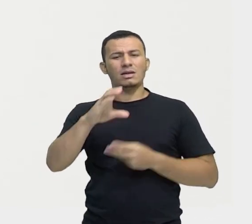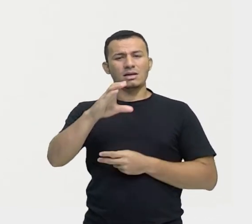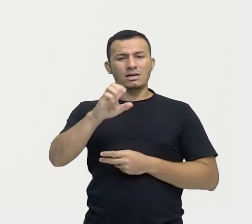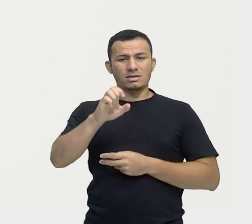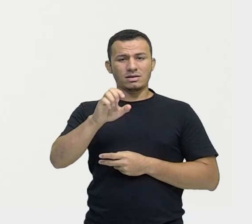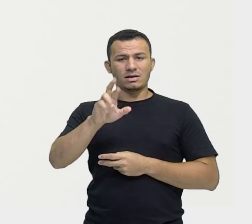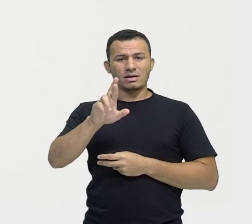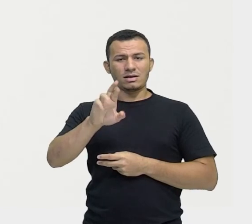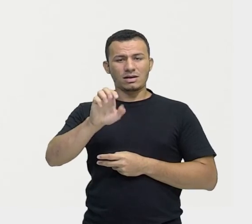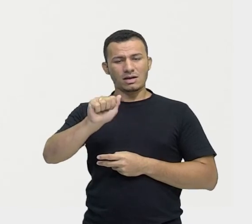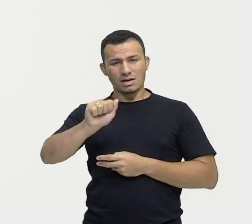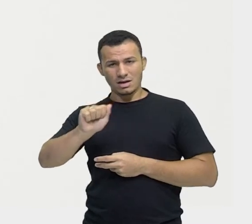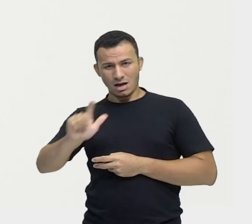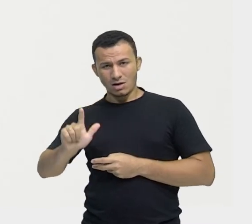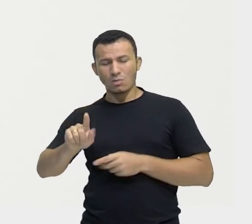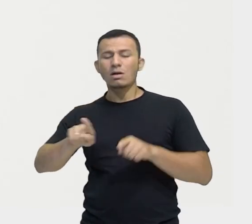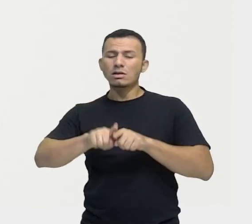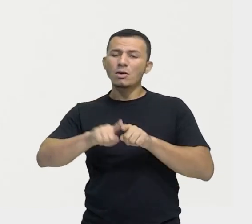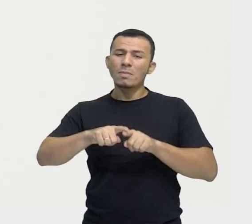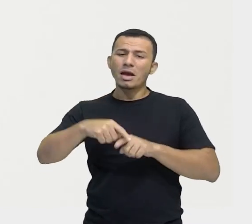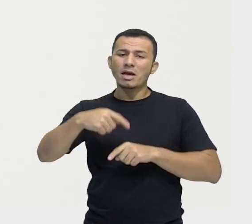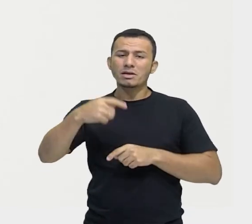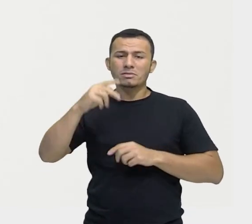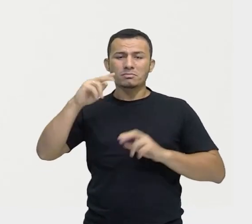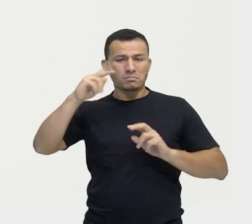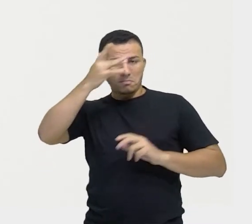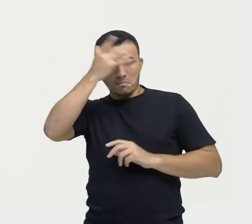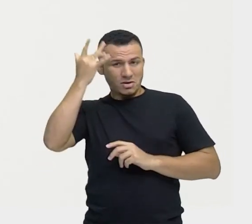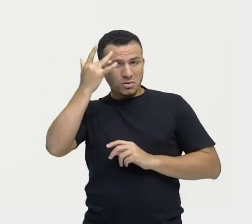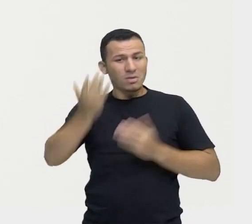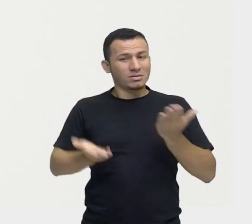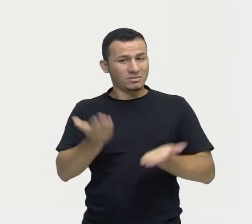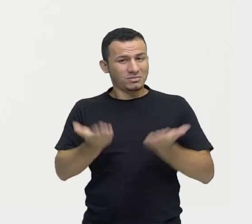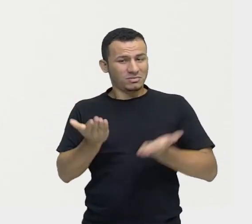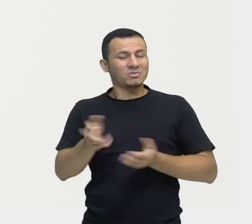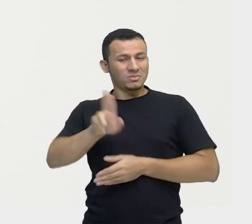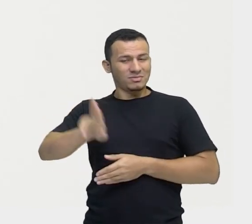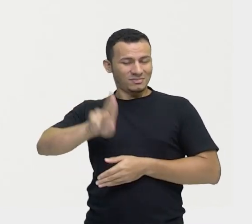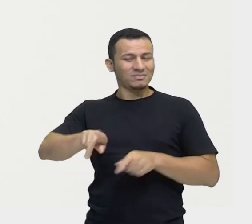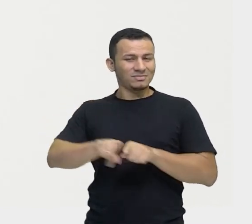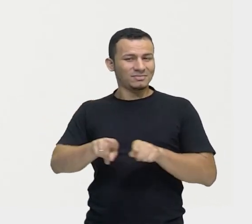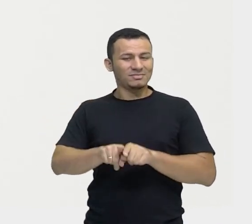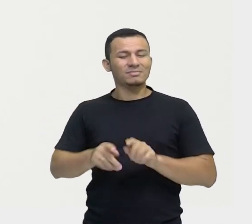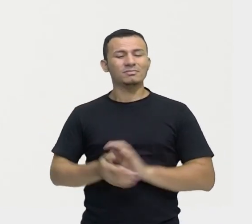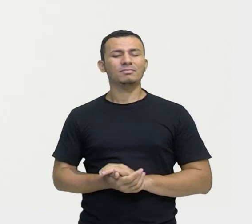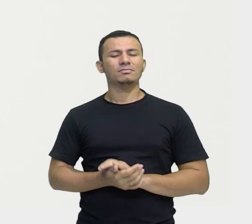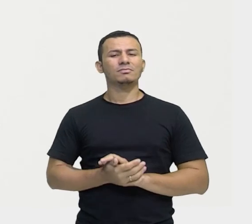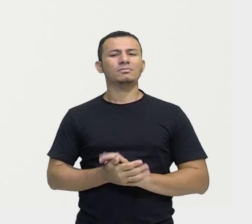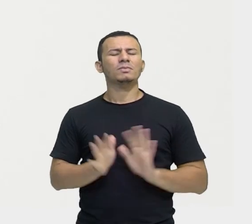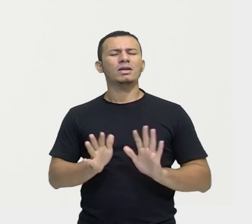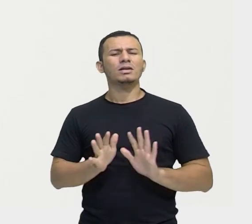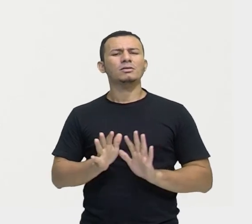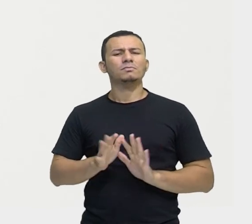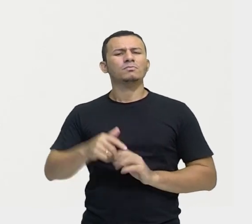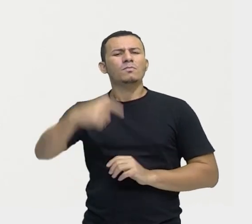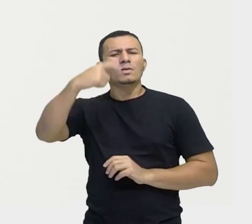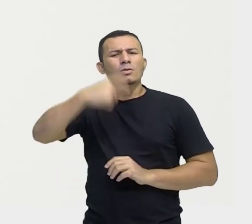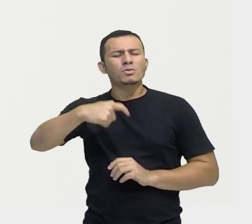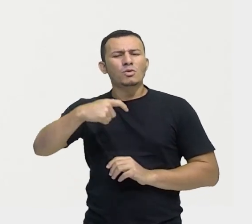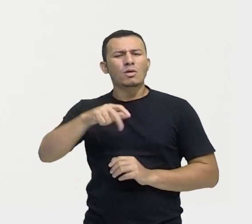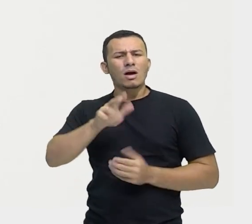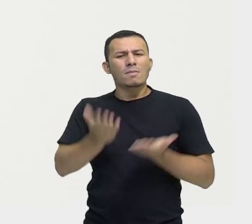Também usamos a balança para nos pesar. Muito bem. Quando nos pesamos, usamos o